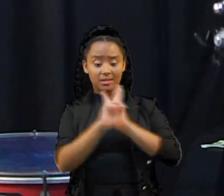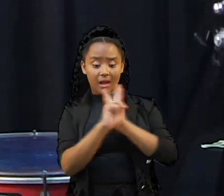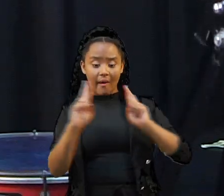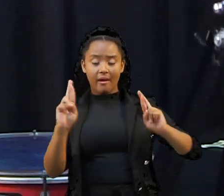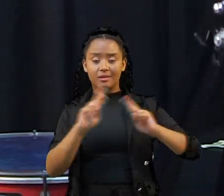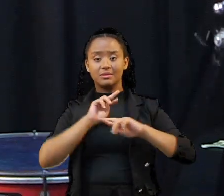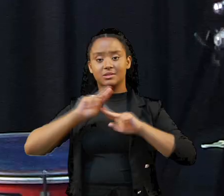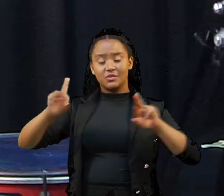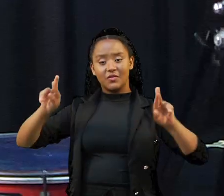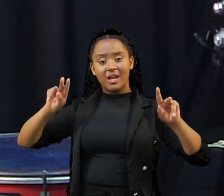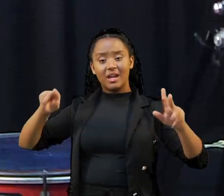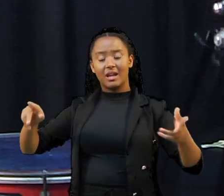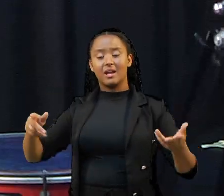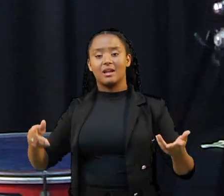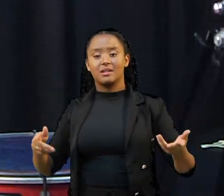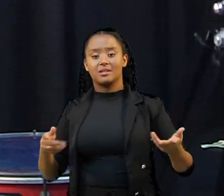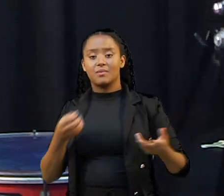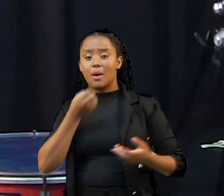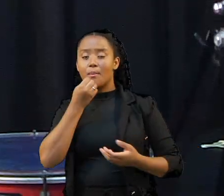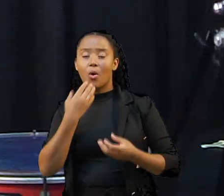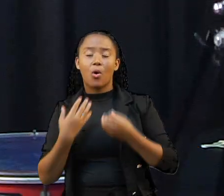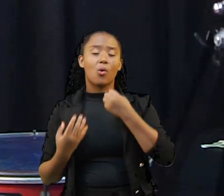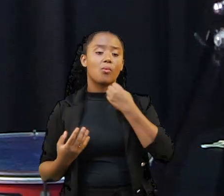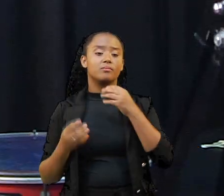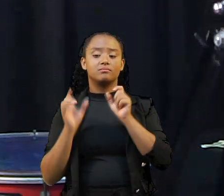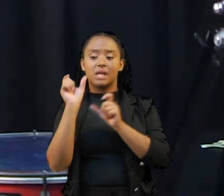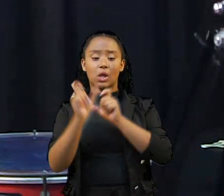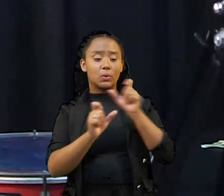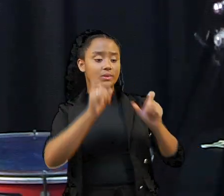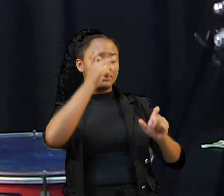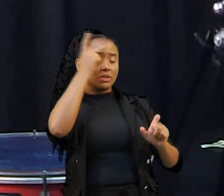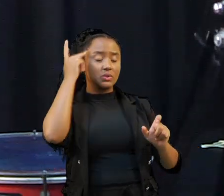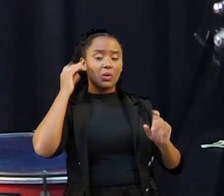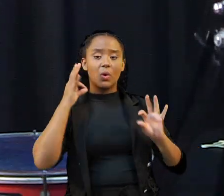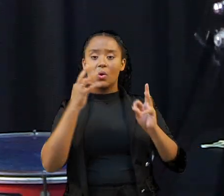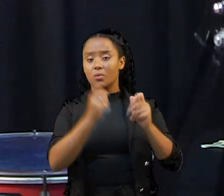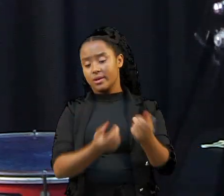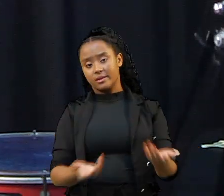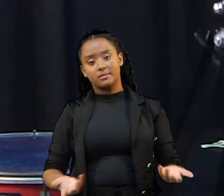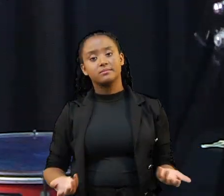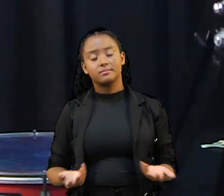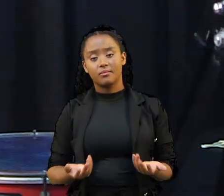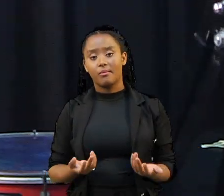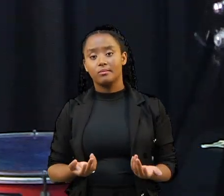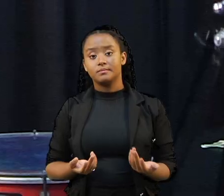umas relações diferentes que fosse bom para todos. E, tipo assim, isso